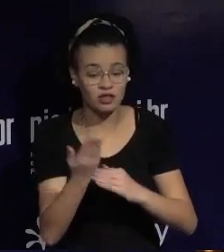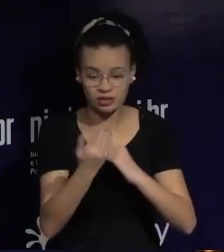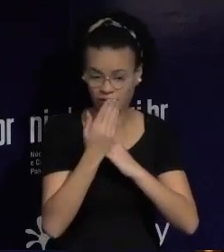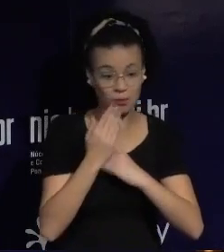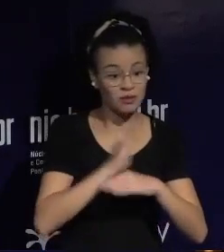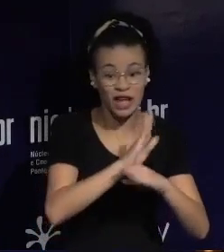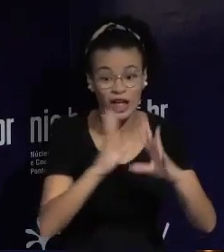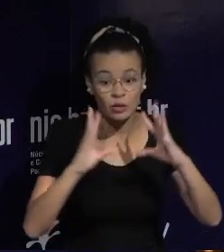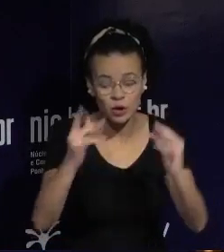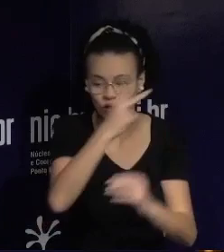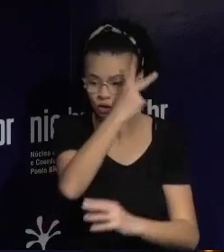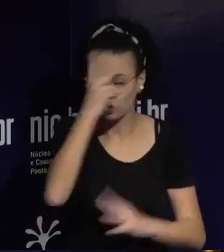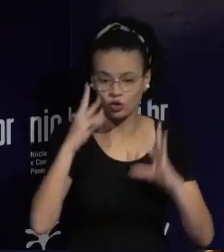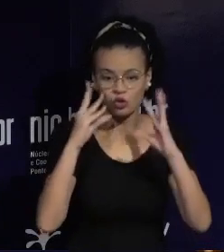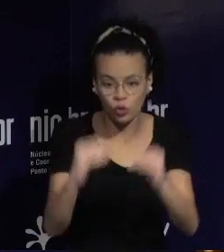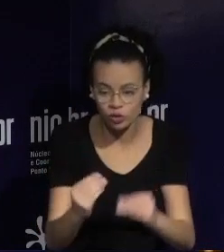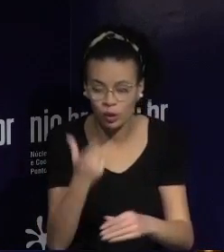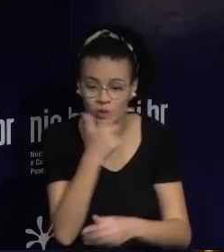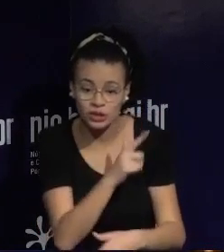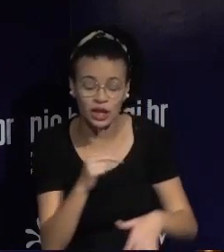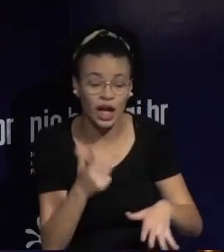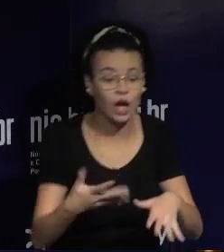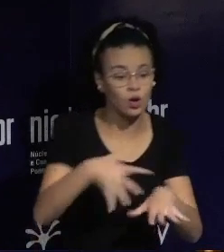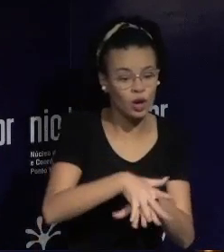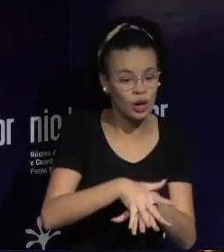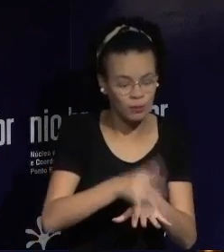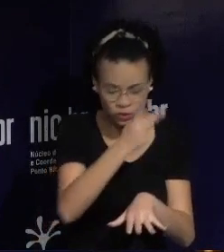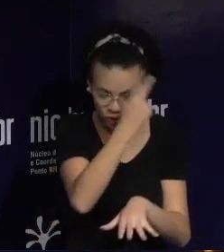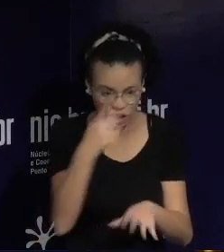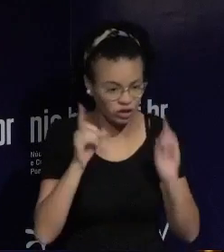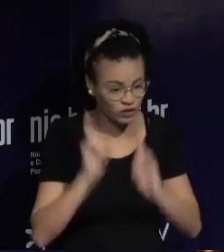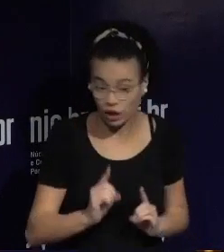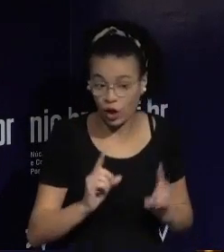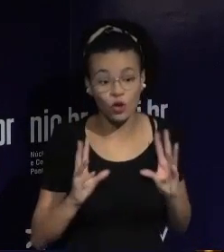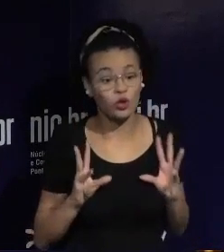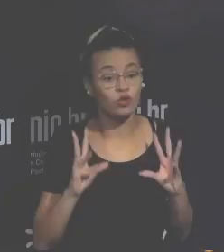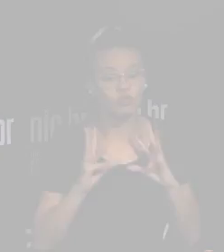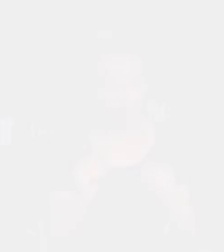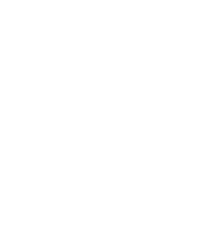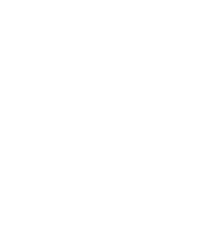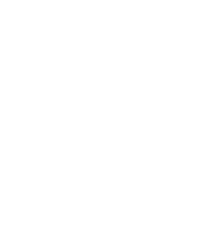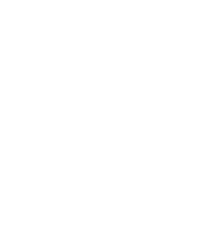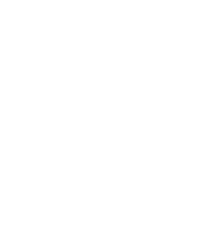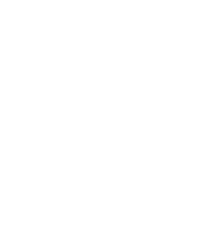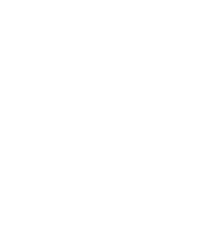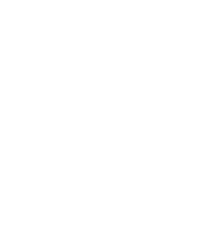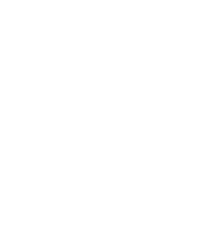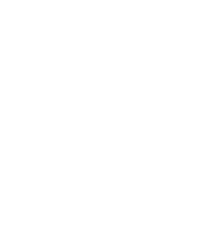pessoas. A gente poder incluir não só pessoas com deficiência, mas todas as pessoas no ambiente digital.